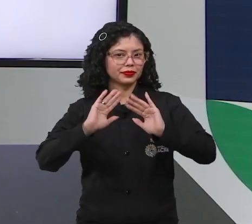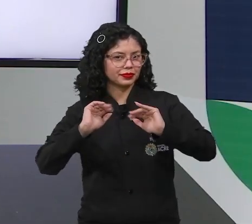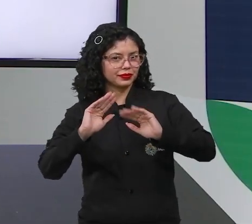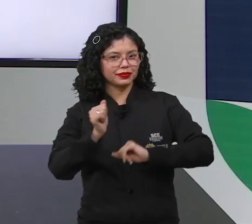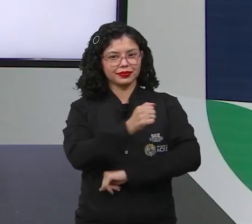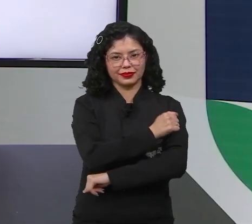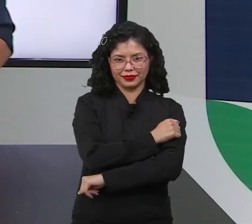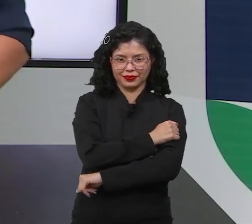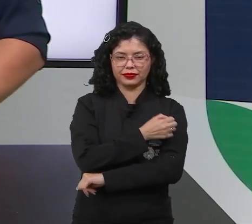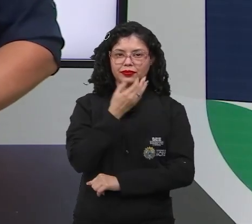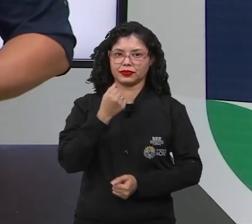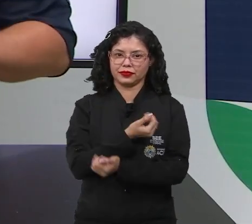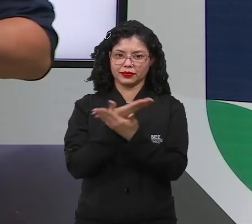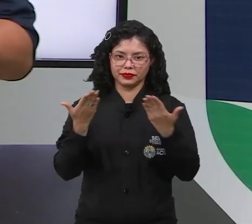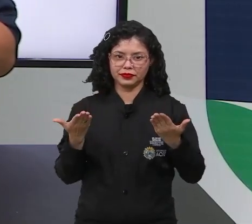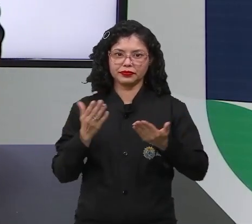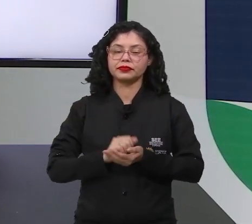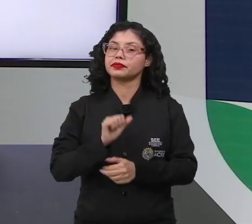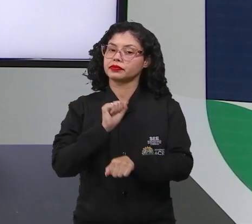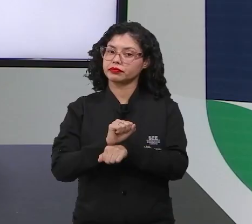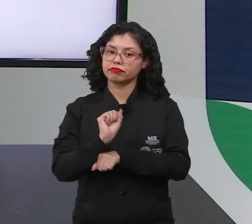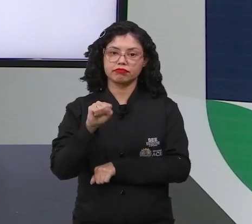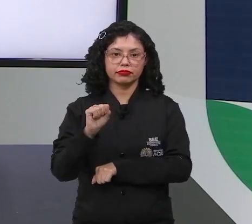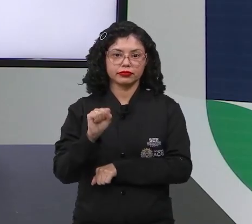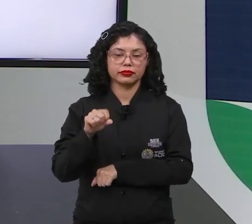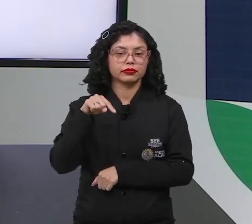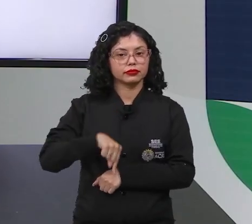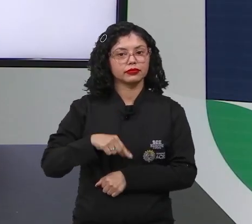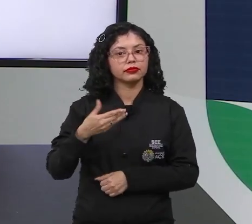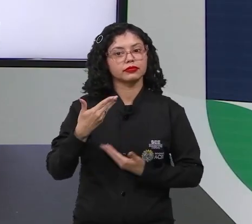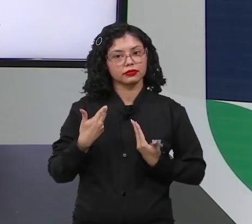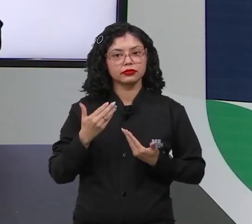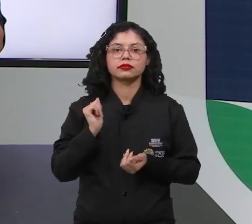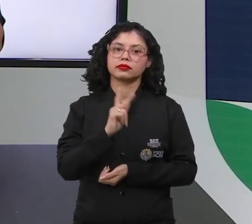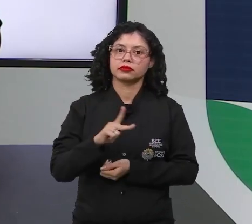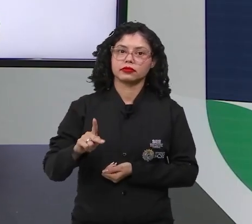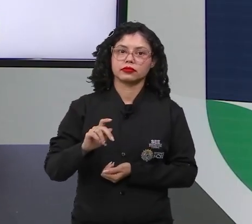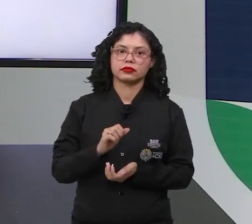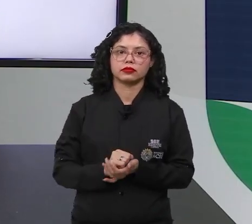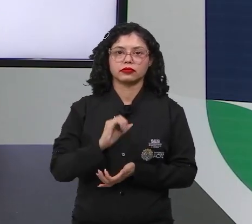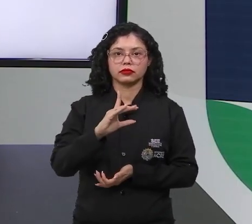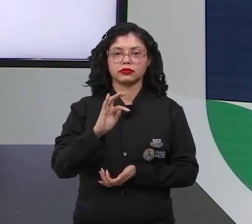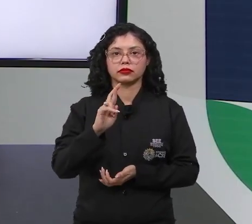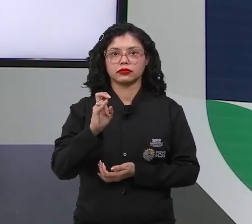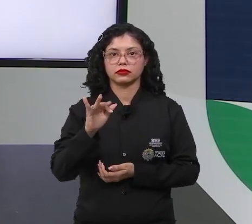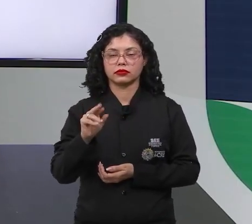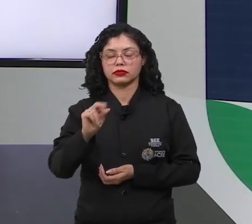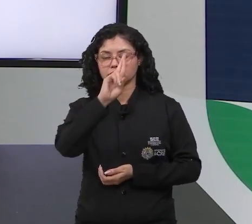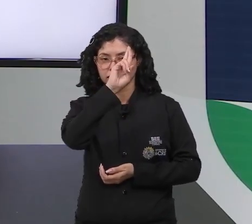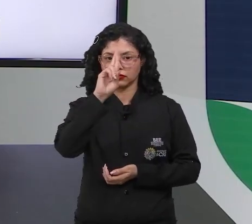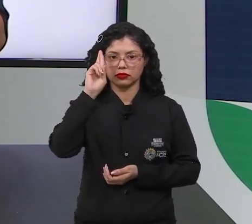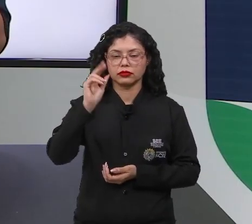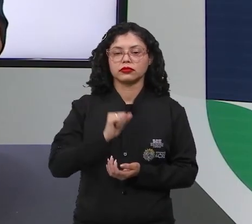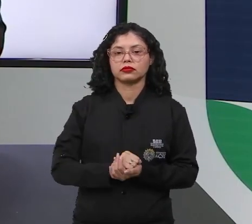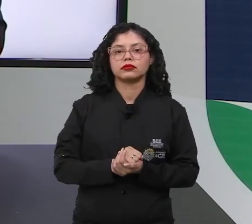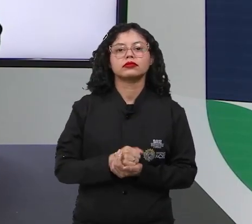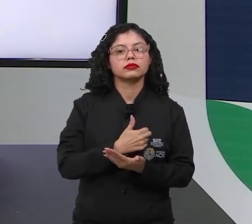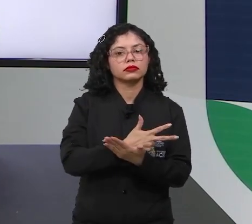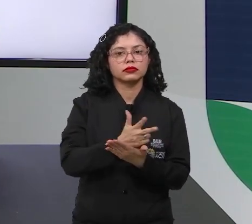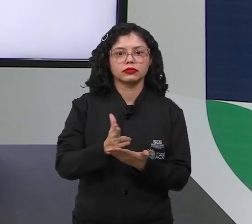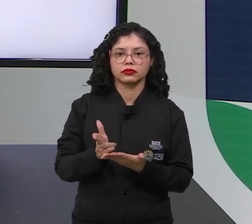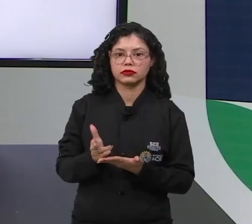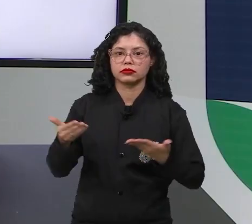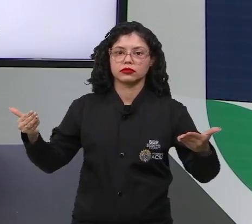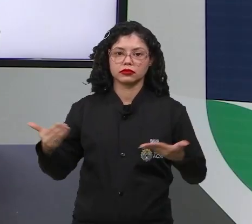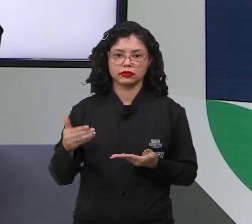Oi, alunos, tudo bem com vocês? Espero que sim. Aqui é o professor Cristiano Souza, de História, aqui do SEMEAC, e eu trago hoje